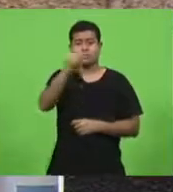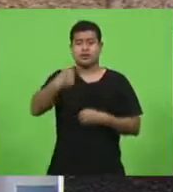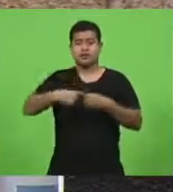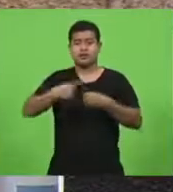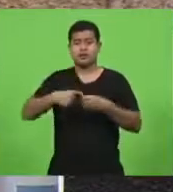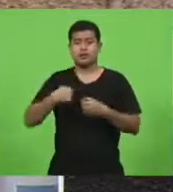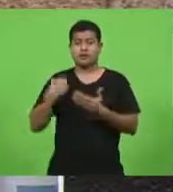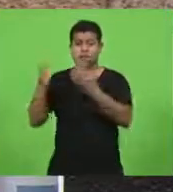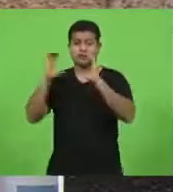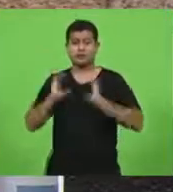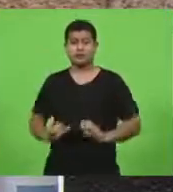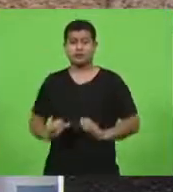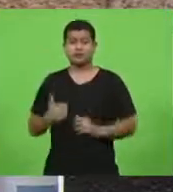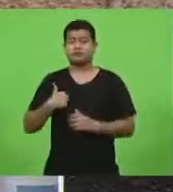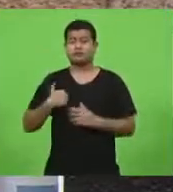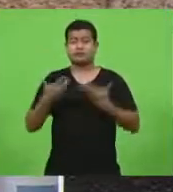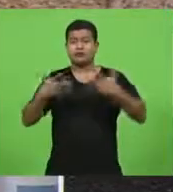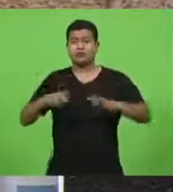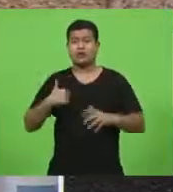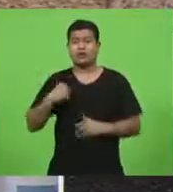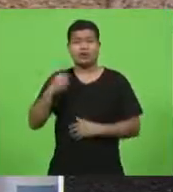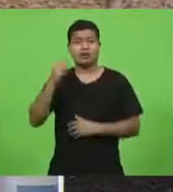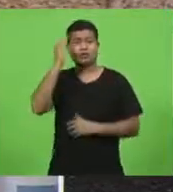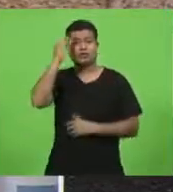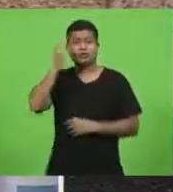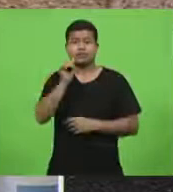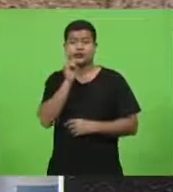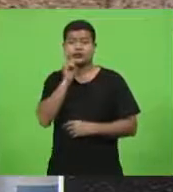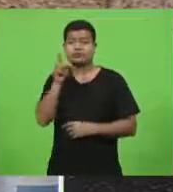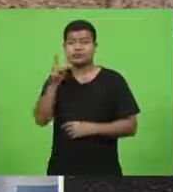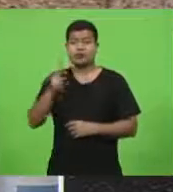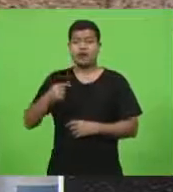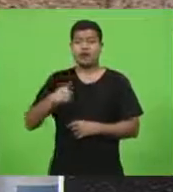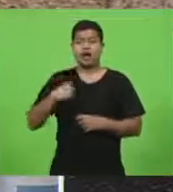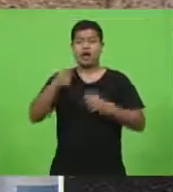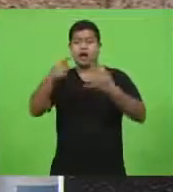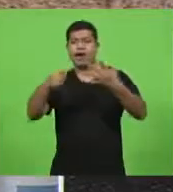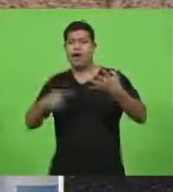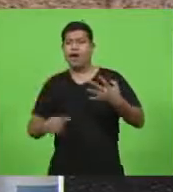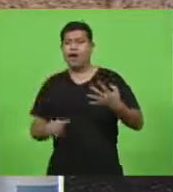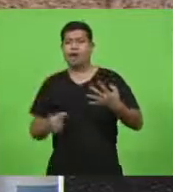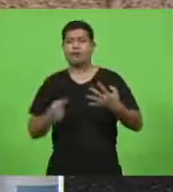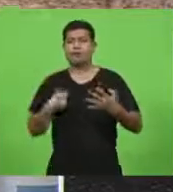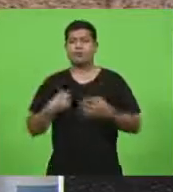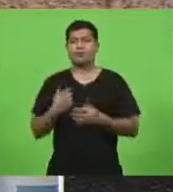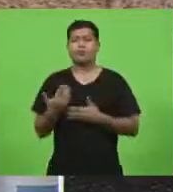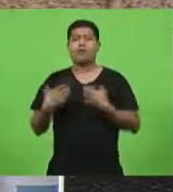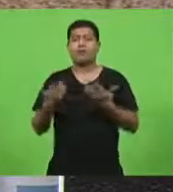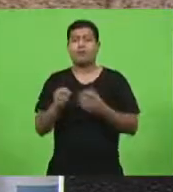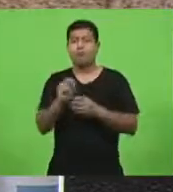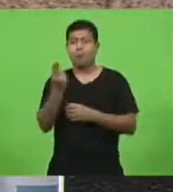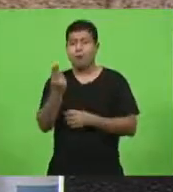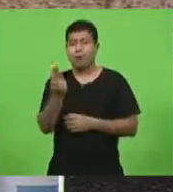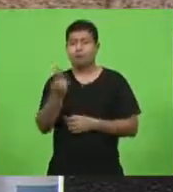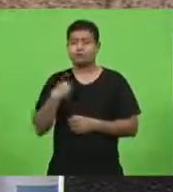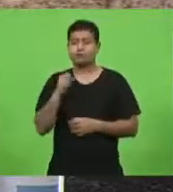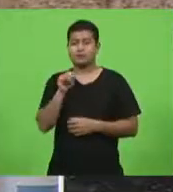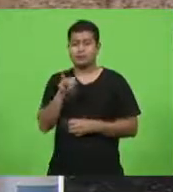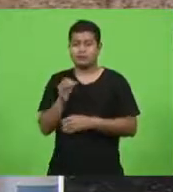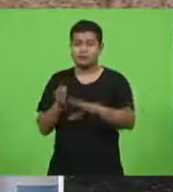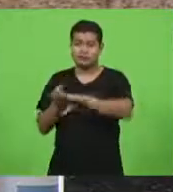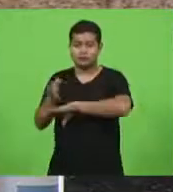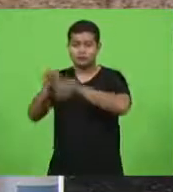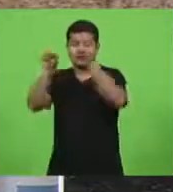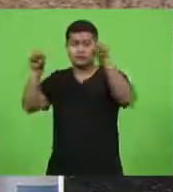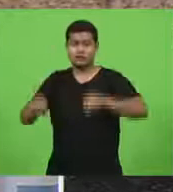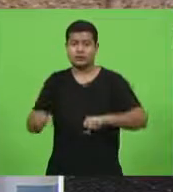se você foi o 03, 04 do curso, ou se você entrou pelo sistema de movimentação, se tu é o mais antigo. Ele quer